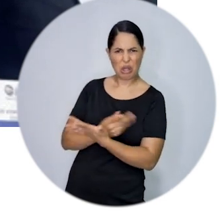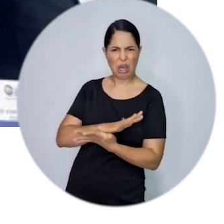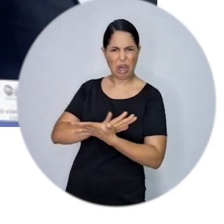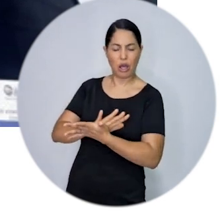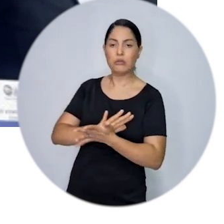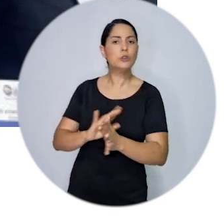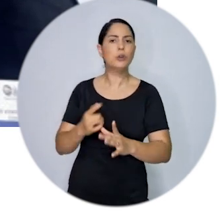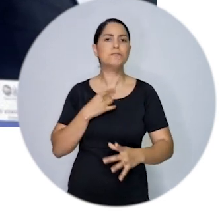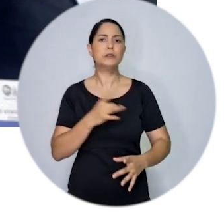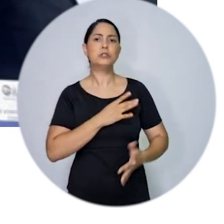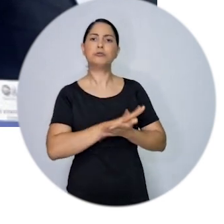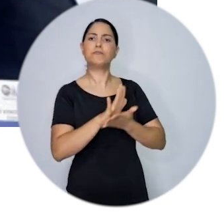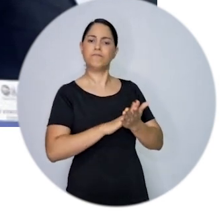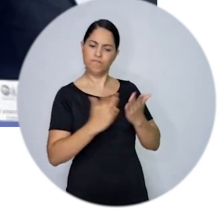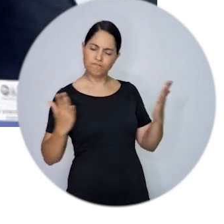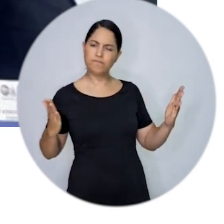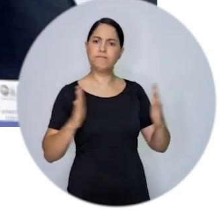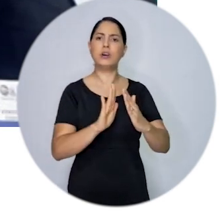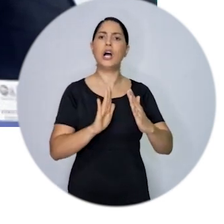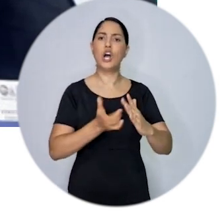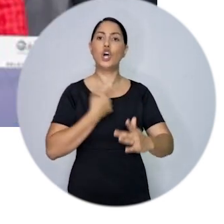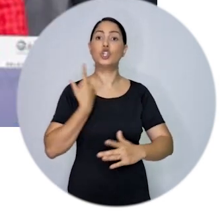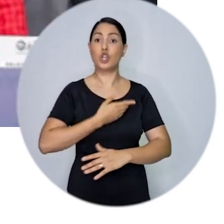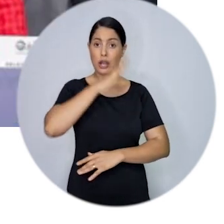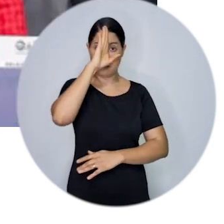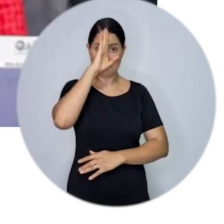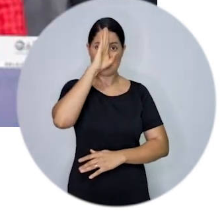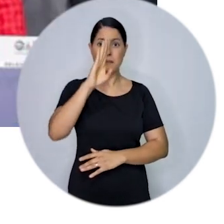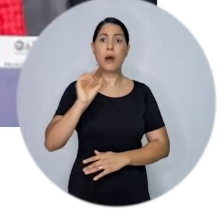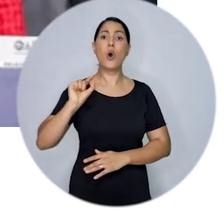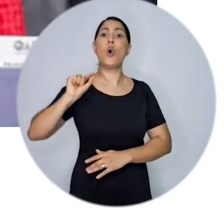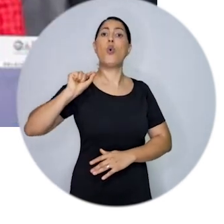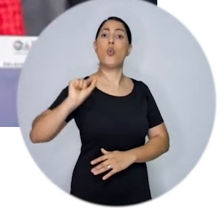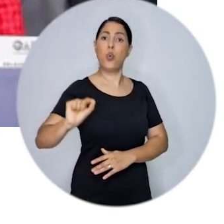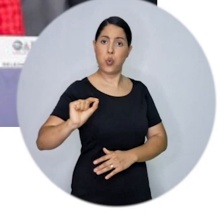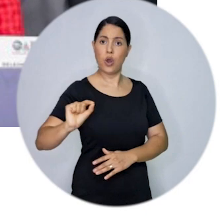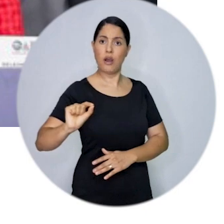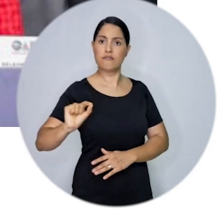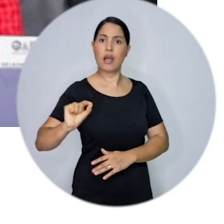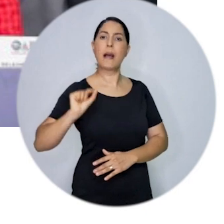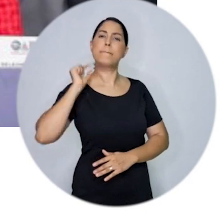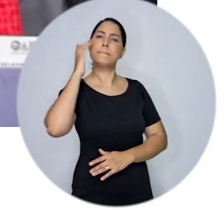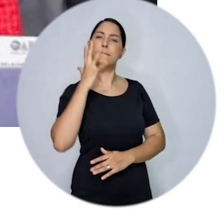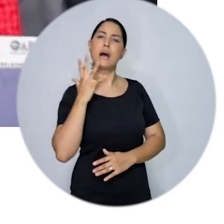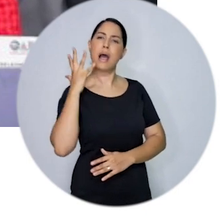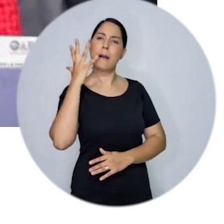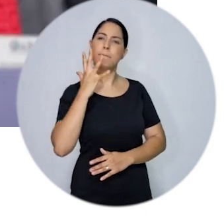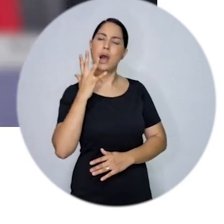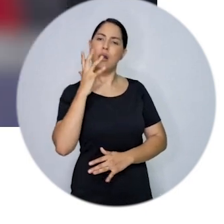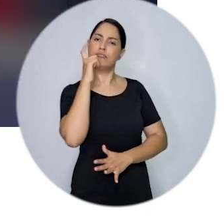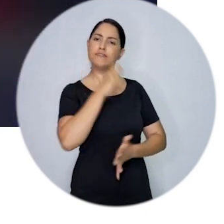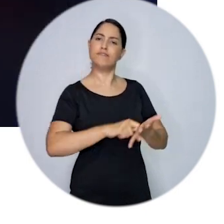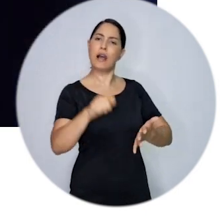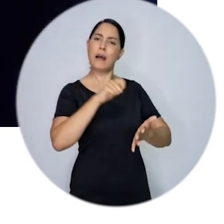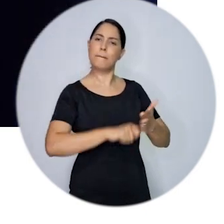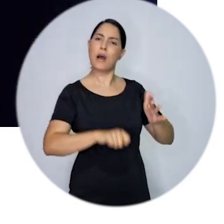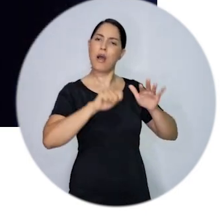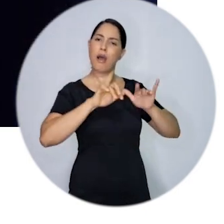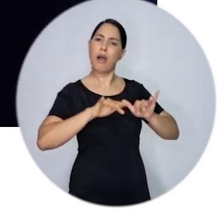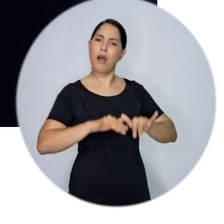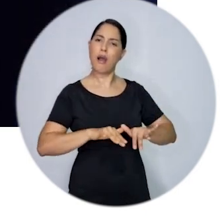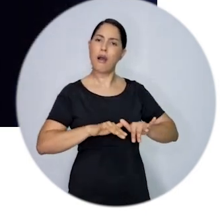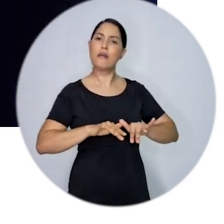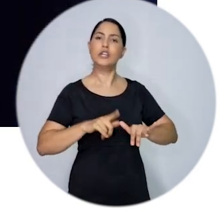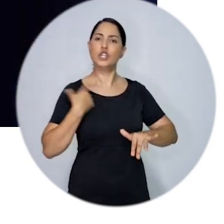confiadas. Utilizamos para exercer o nosso mistério a arma mais poderosa de todas, a palavra, escrita e